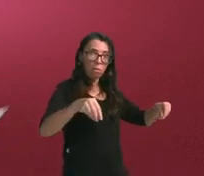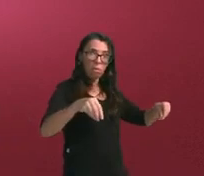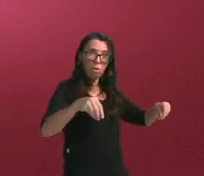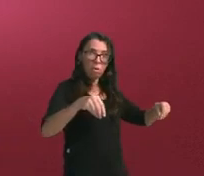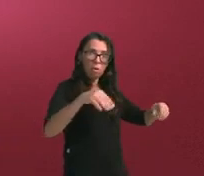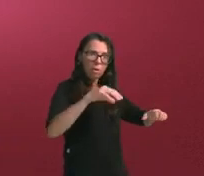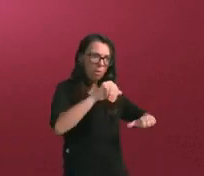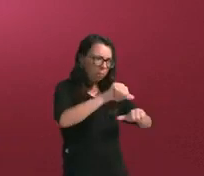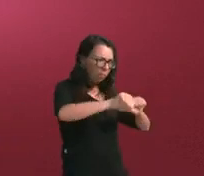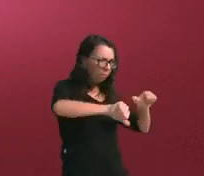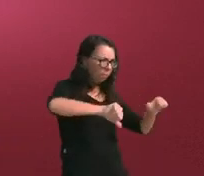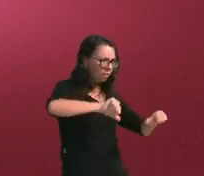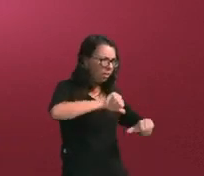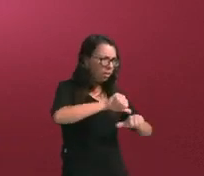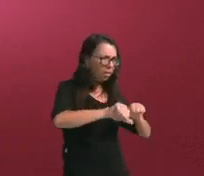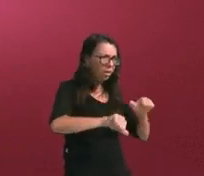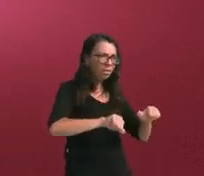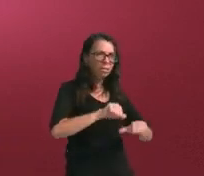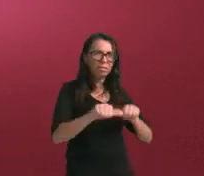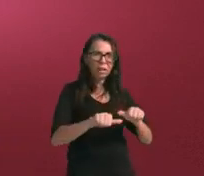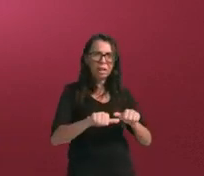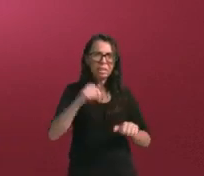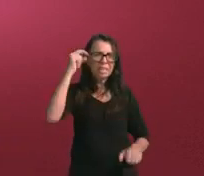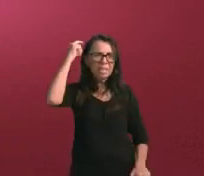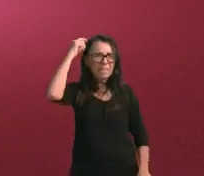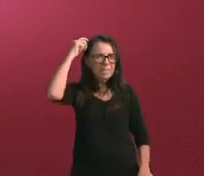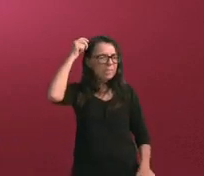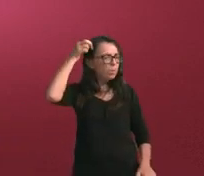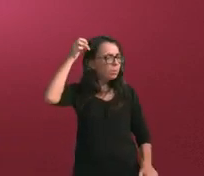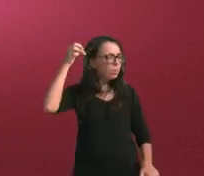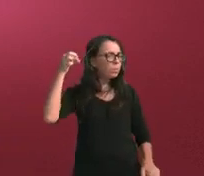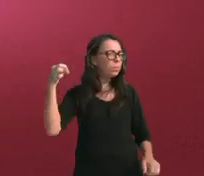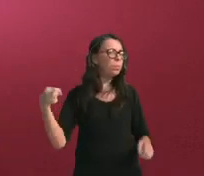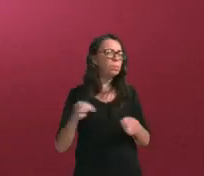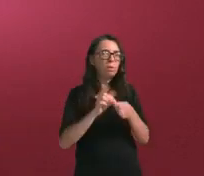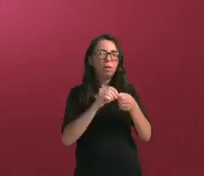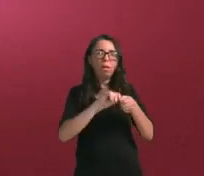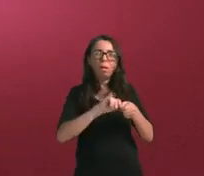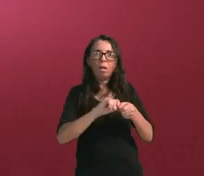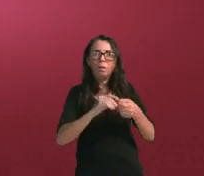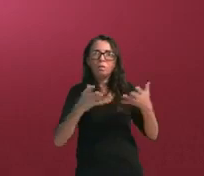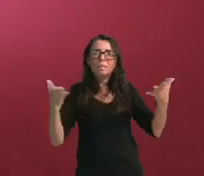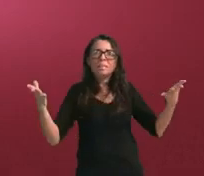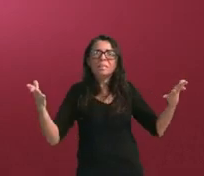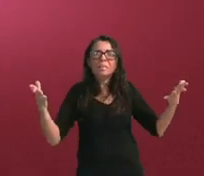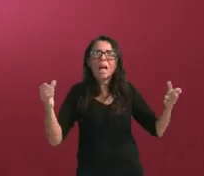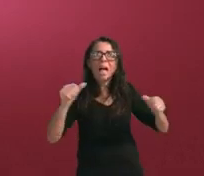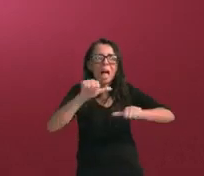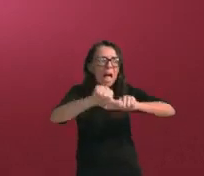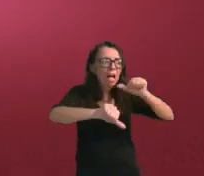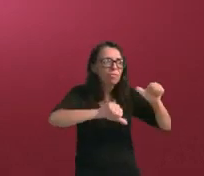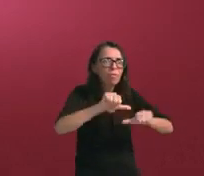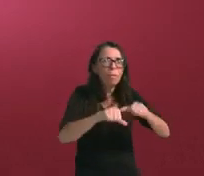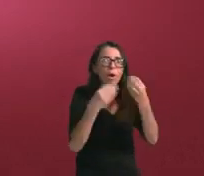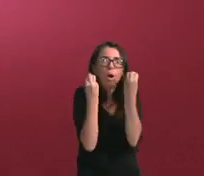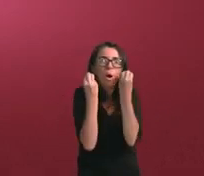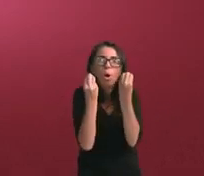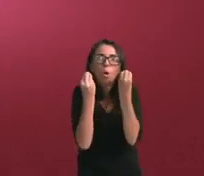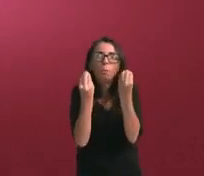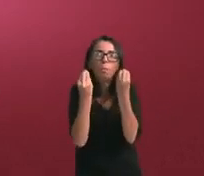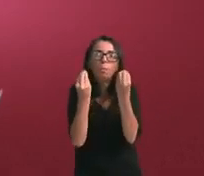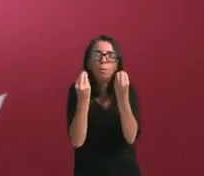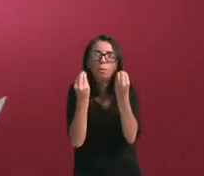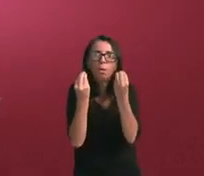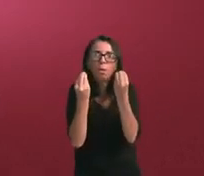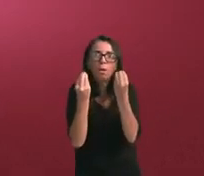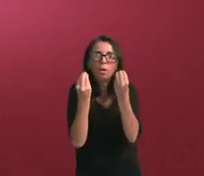em piolhos. É isso que foi dito, a resposta, certo? Agora eu vou fazer outra pergunta. No verso 17 ele nos responde: qual